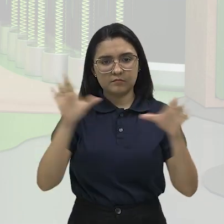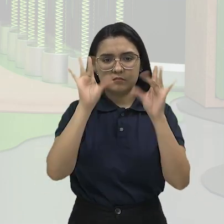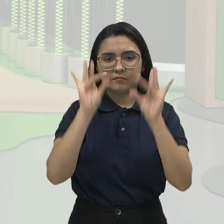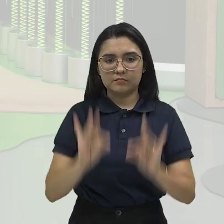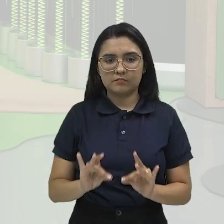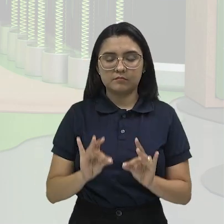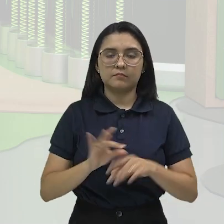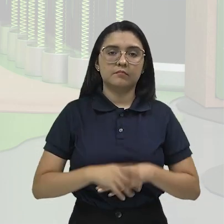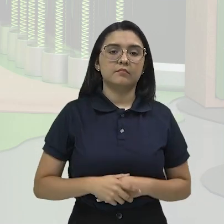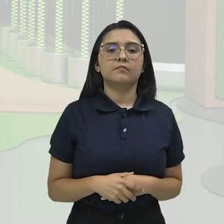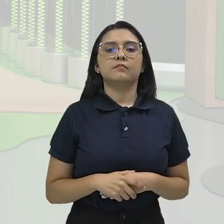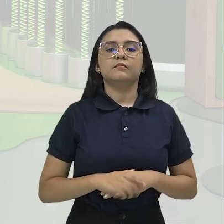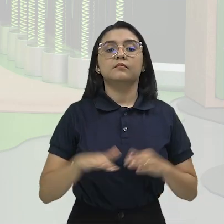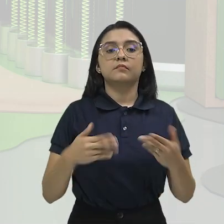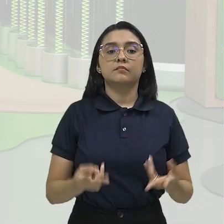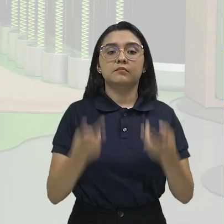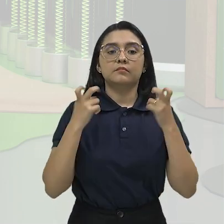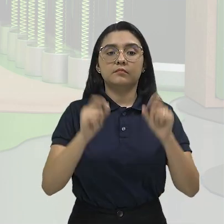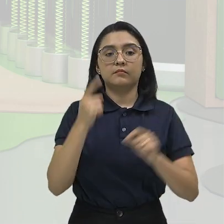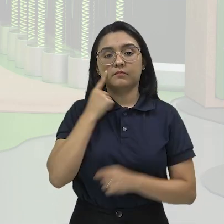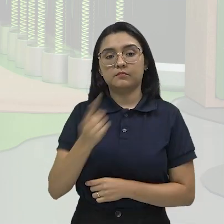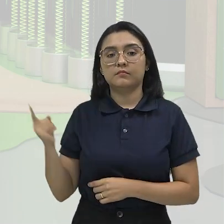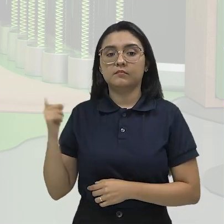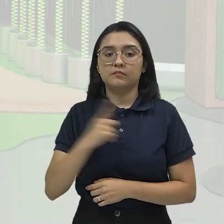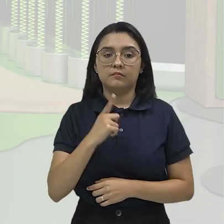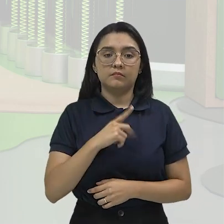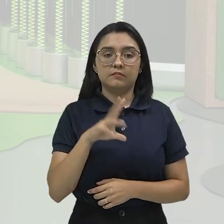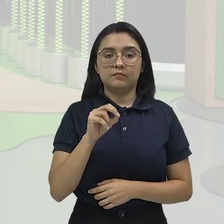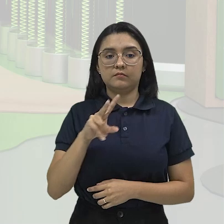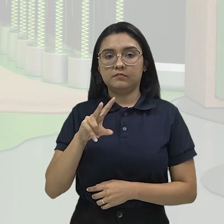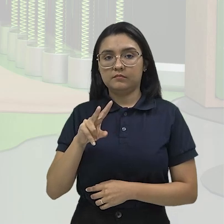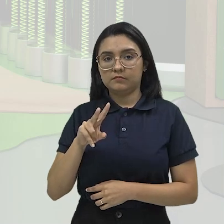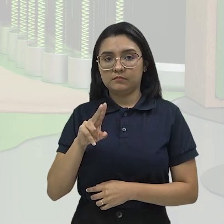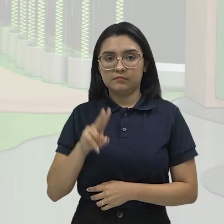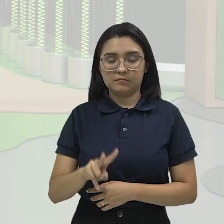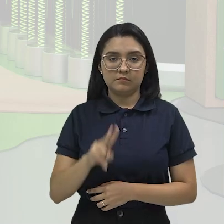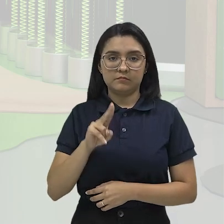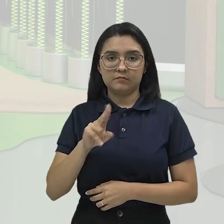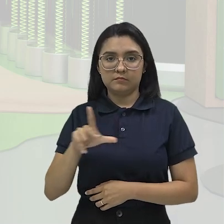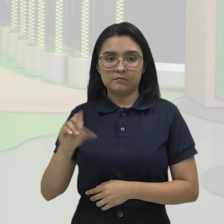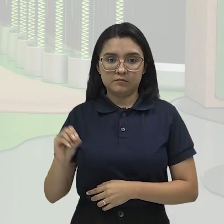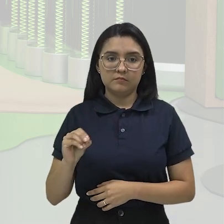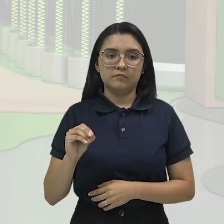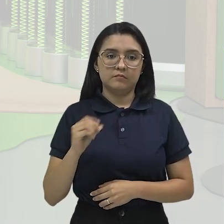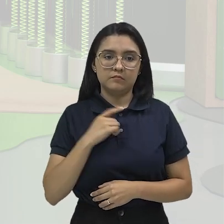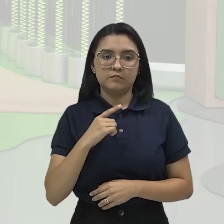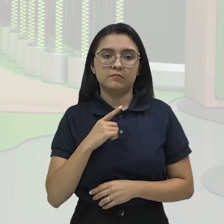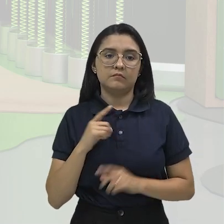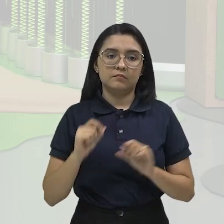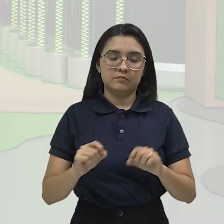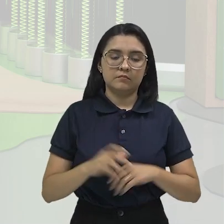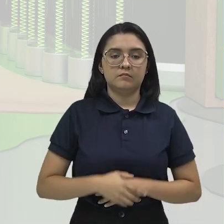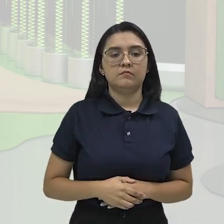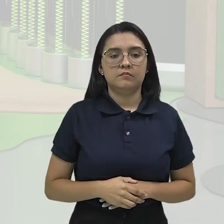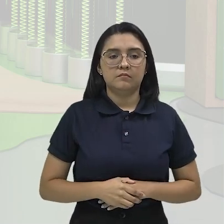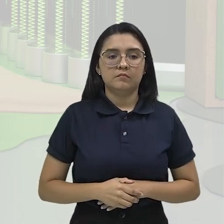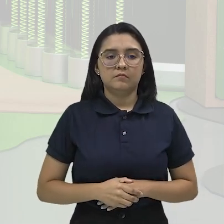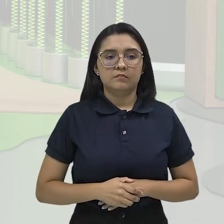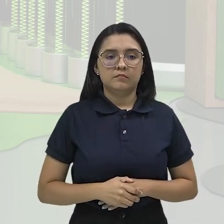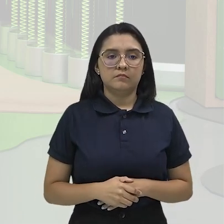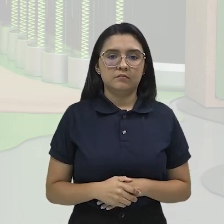maneira mais dinâmica. Então observe aí que nós temos o óvulo, que ele vai ser liberado, né, o ovócito, e ele vai